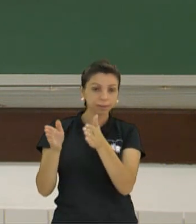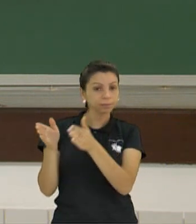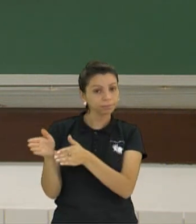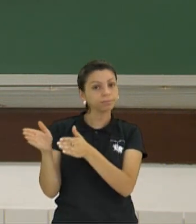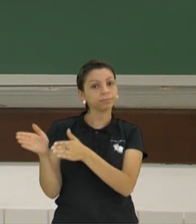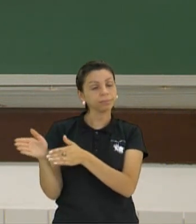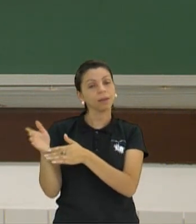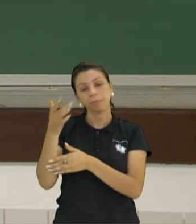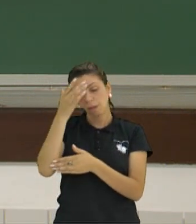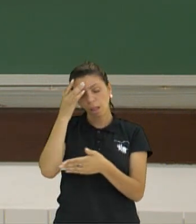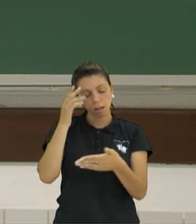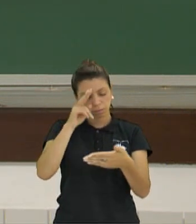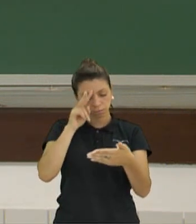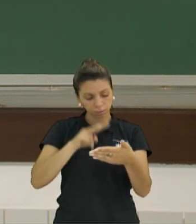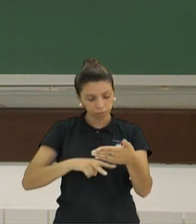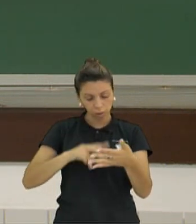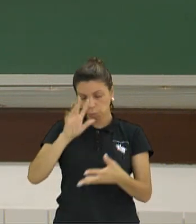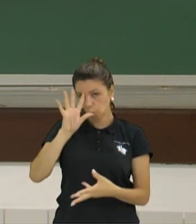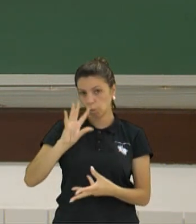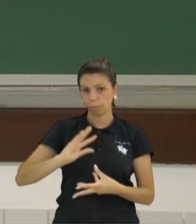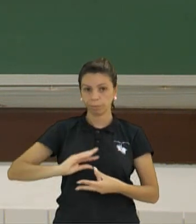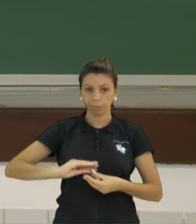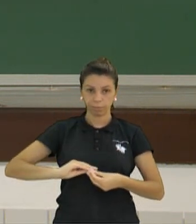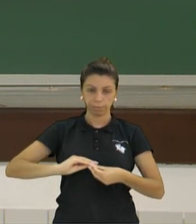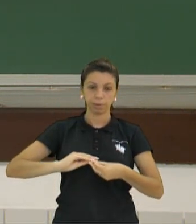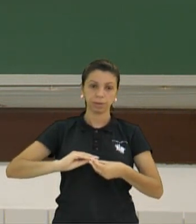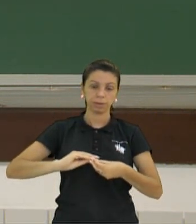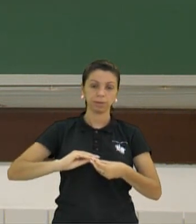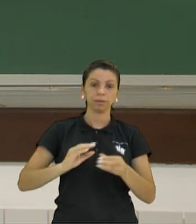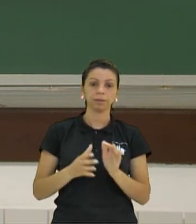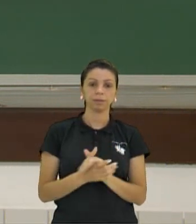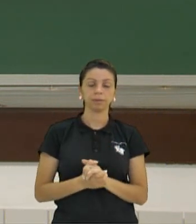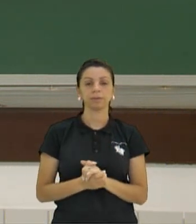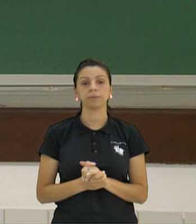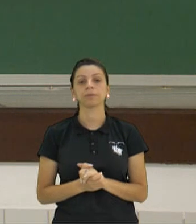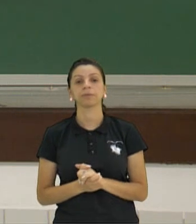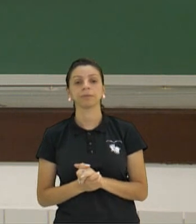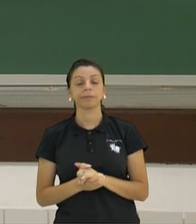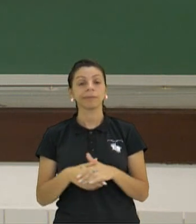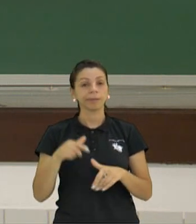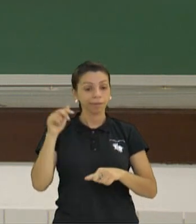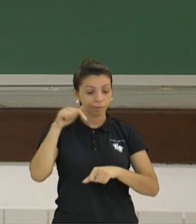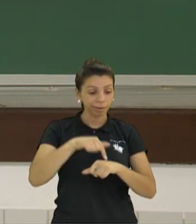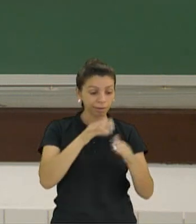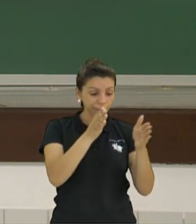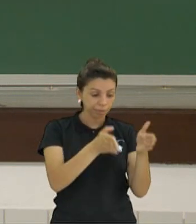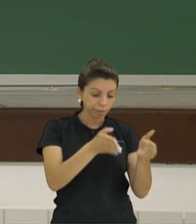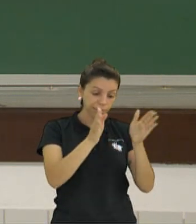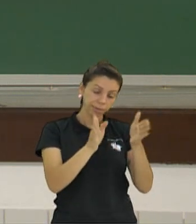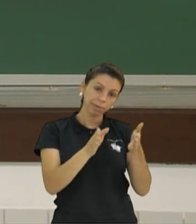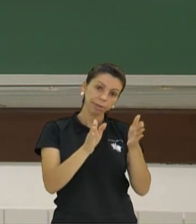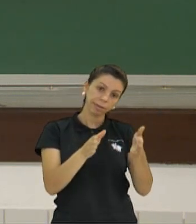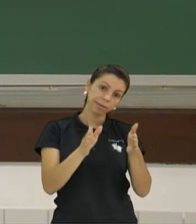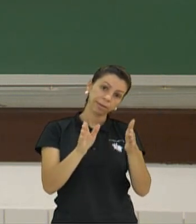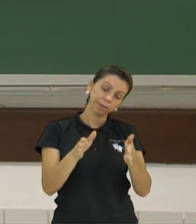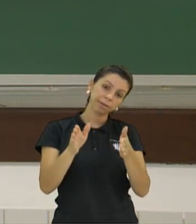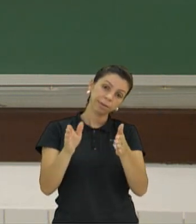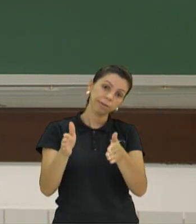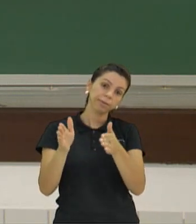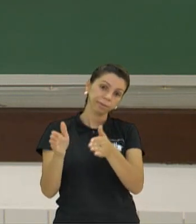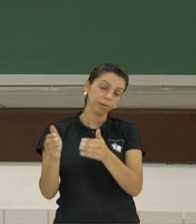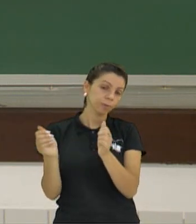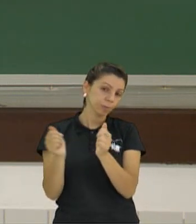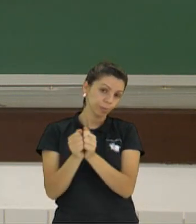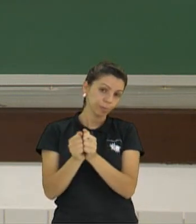para o teu leitor compreender aquilo que você está vendo dentro do tempo, né? Ele vai fazendo aquela viagem temporal junto